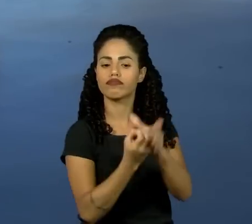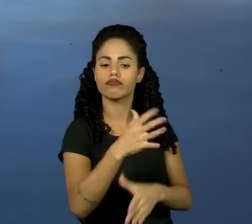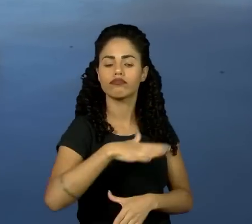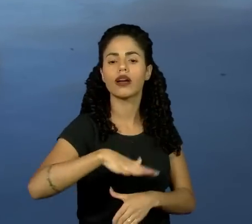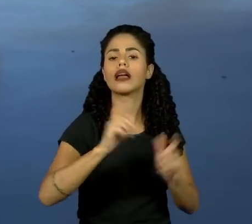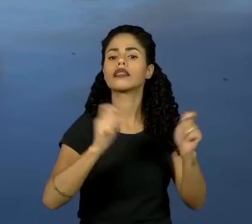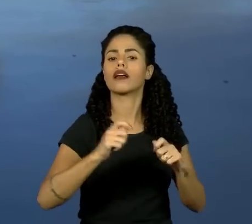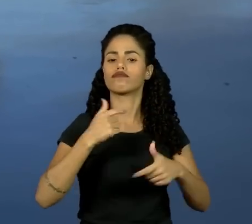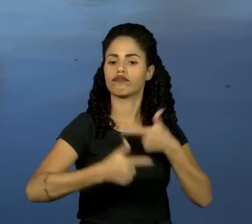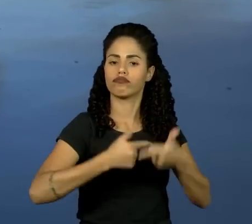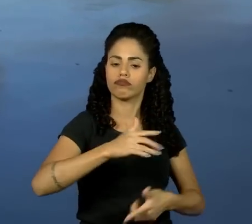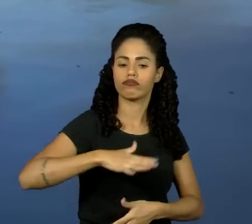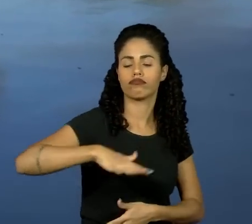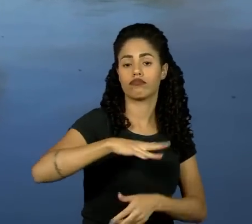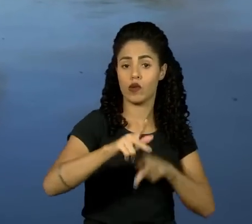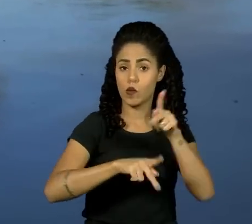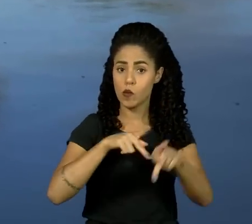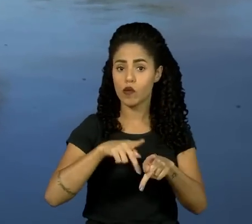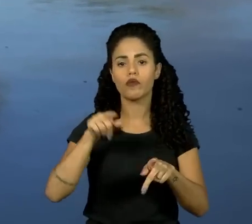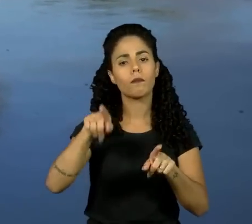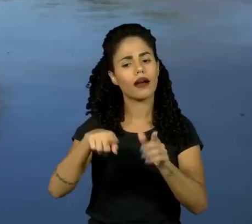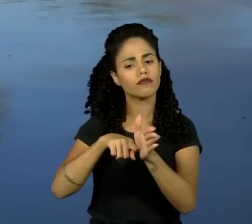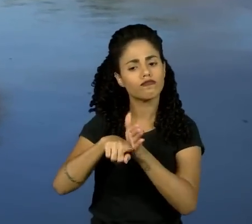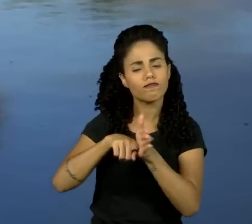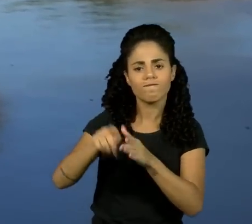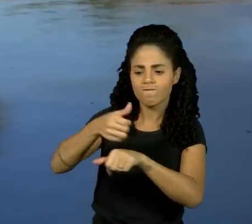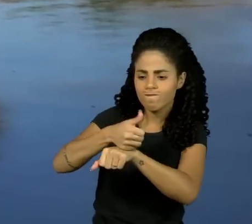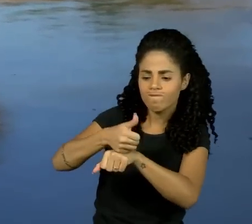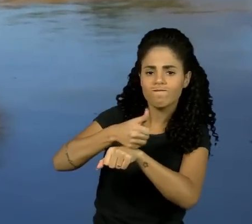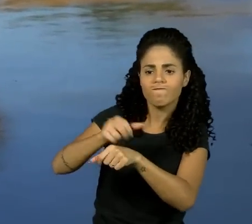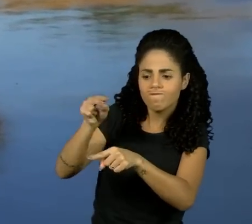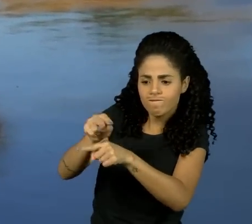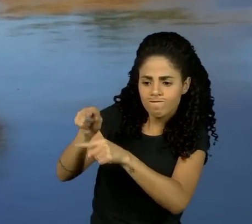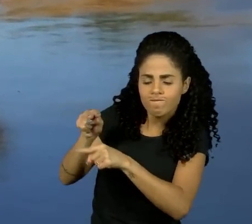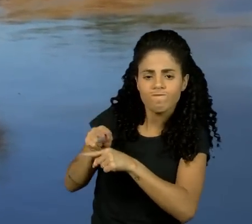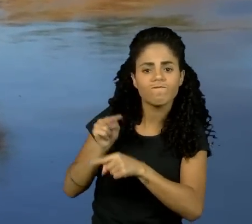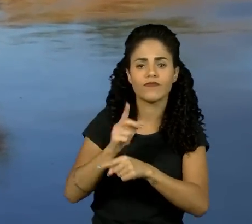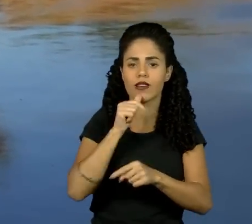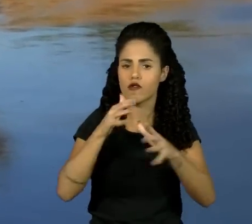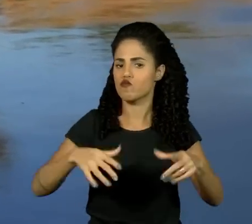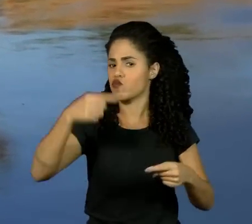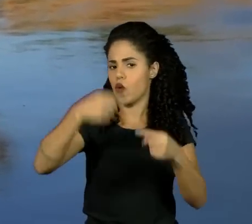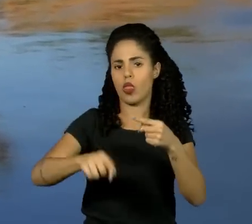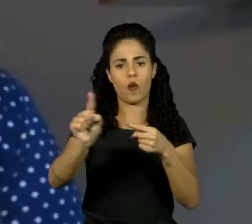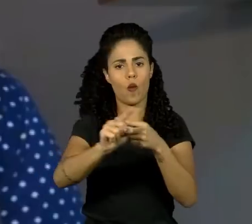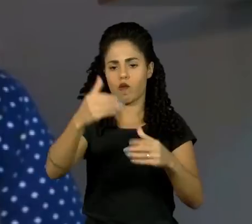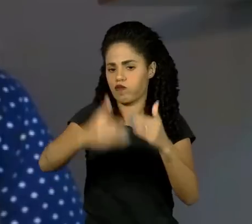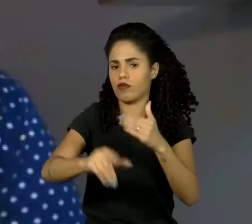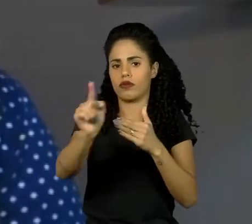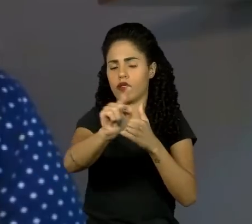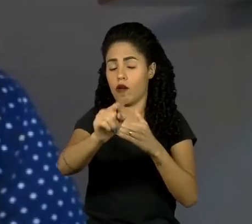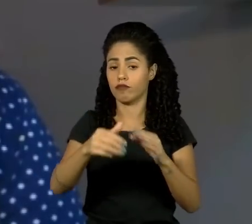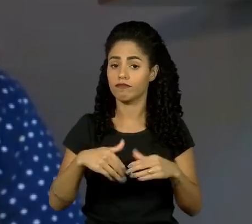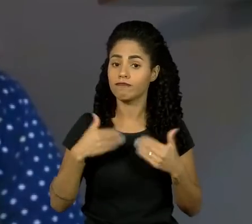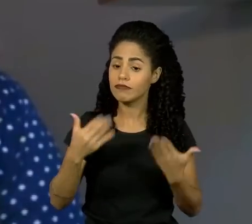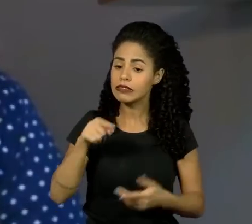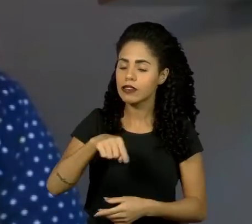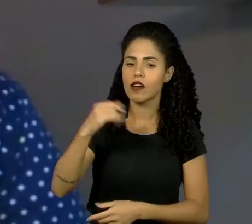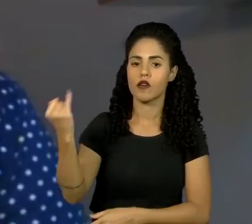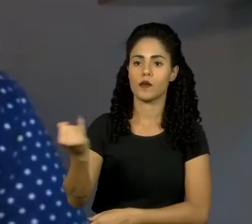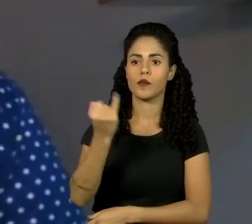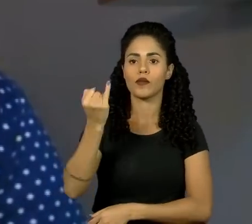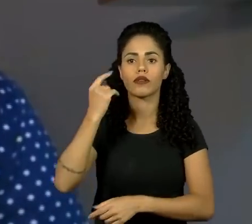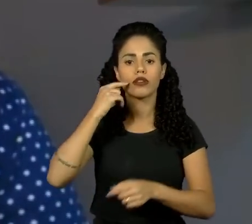empregos nas regiões. Especialistas ligados à proteção marinha discordam. É muito importante que a opinião